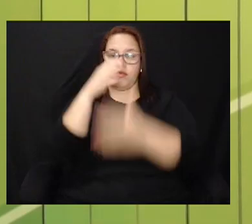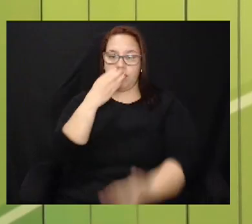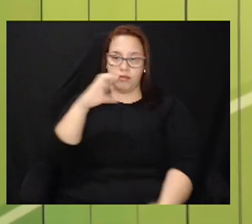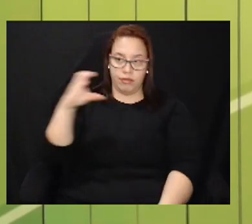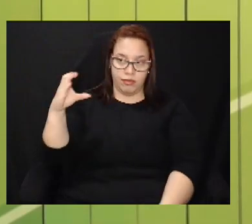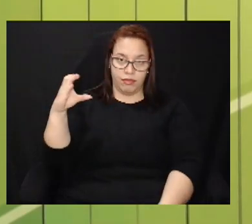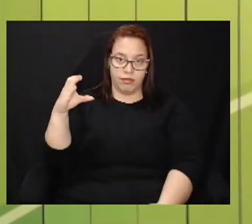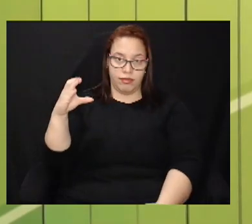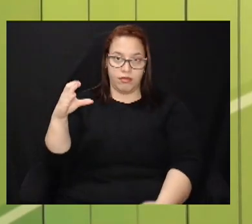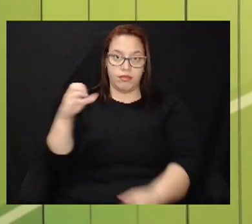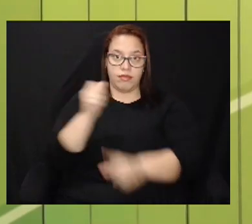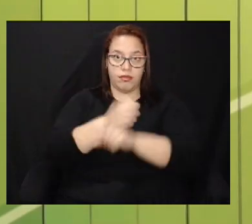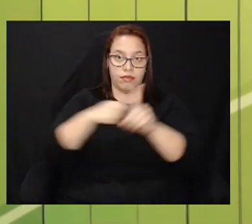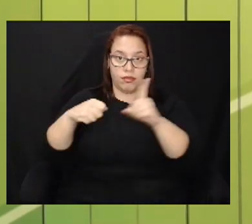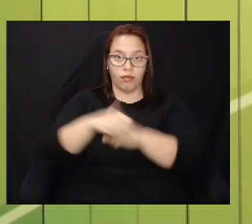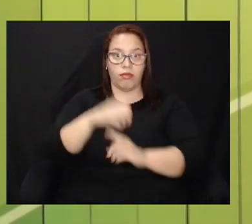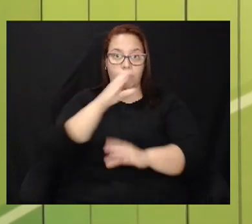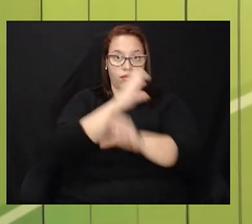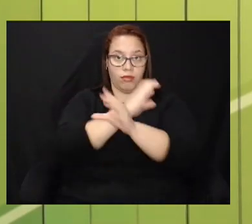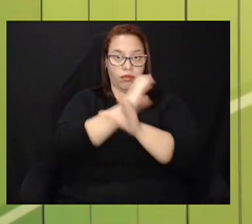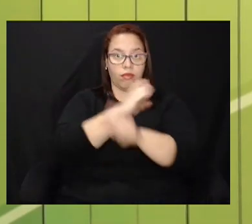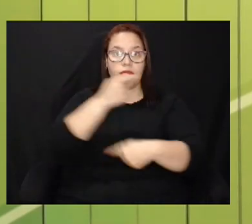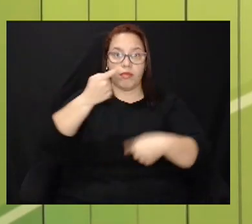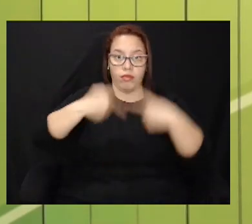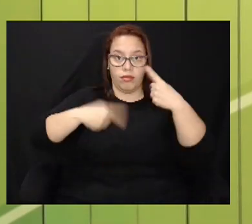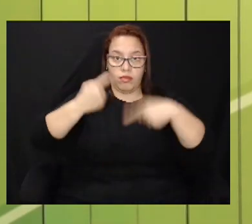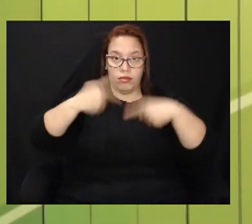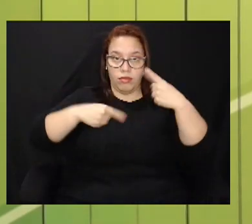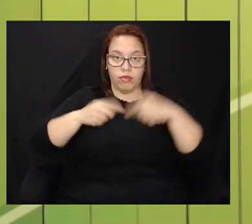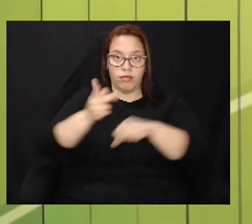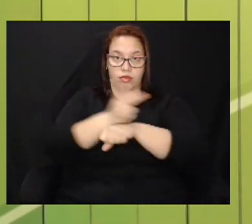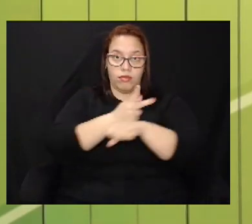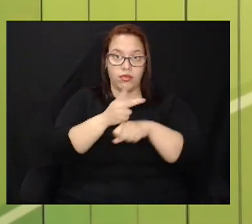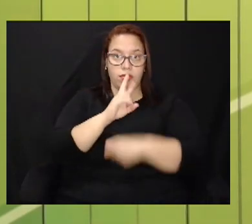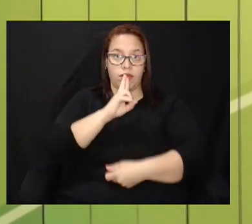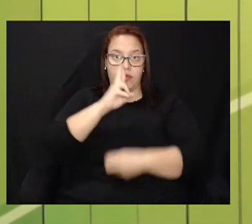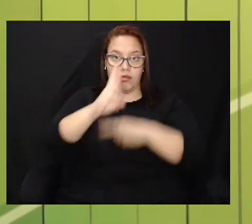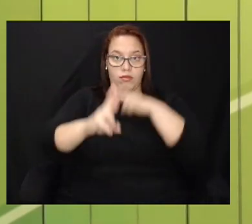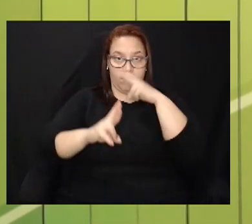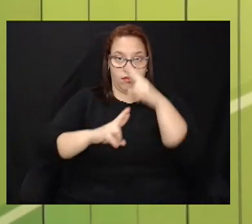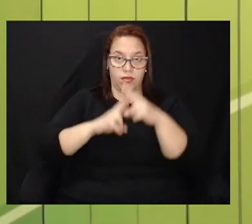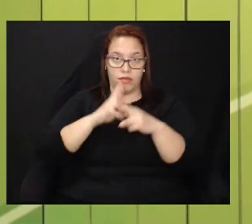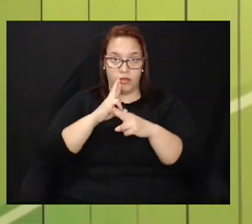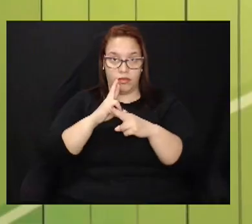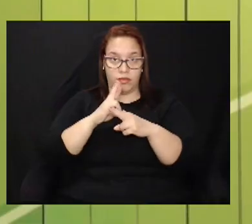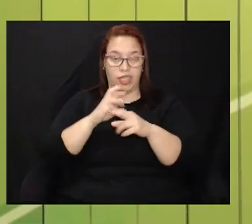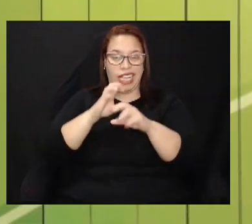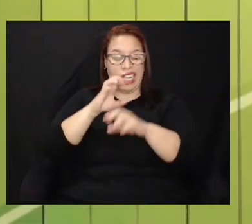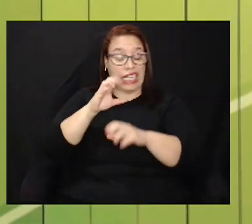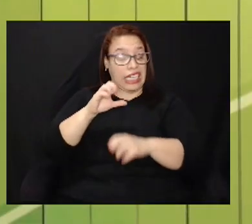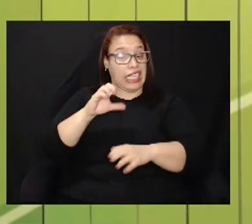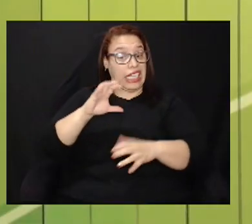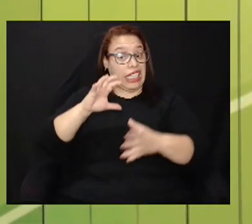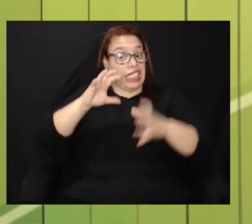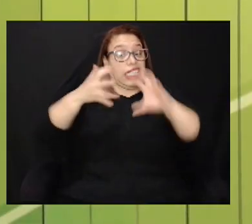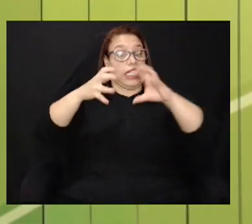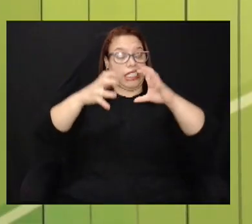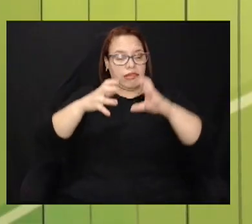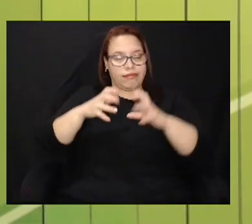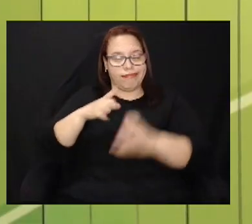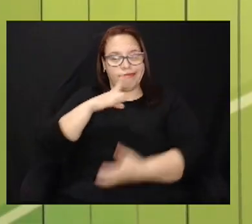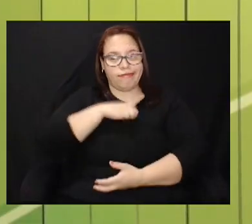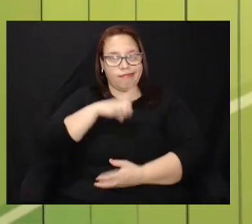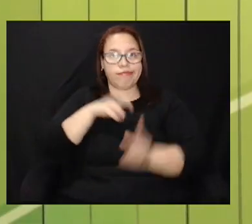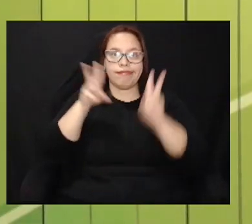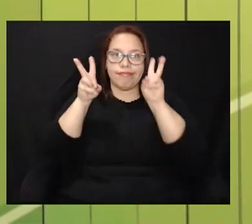sociedade civil para discutir e buscar soluções para a crise climática, nós temos um tema